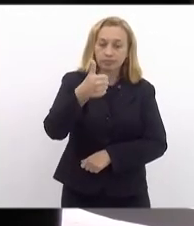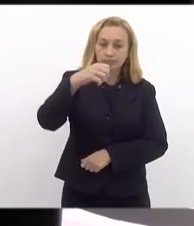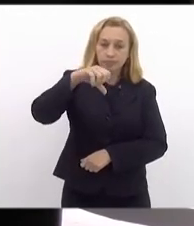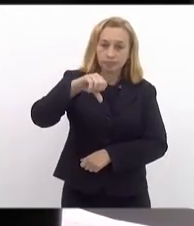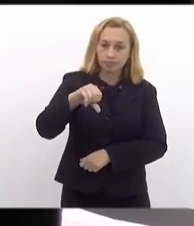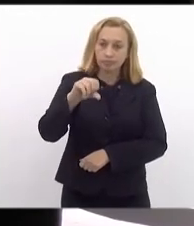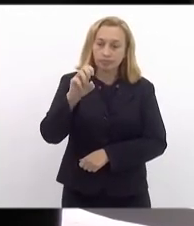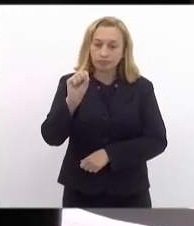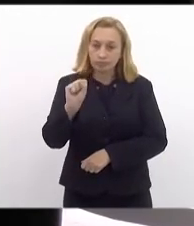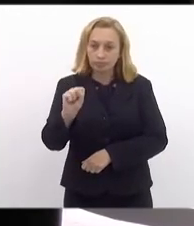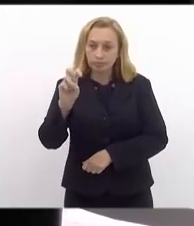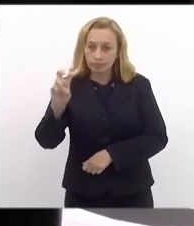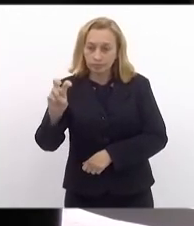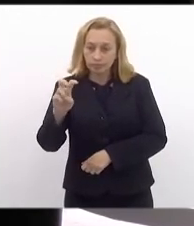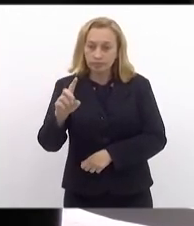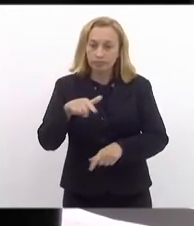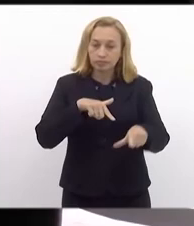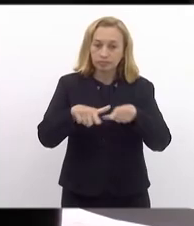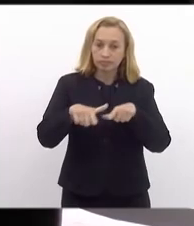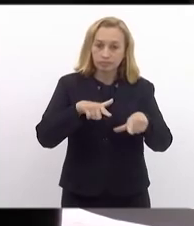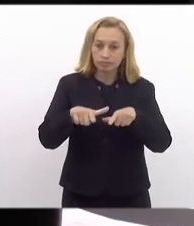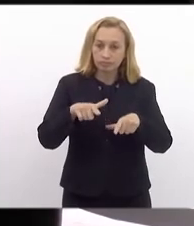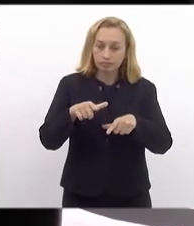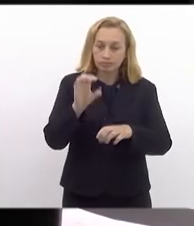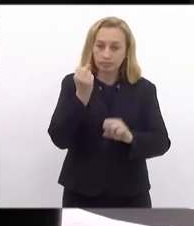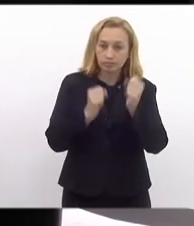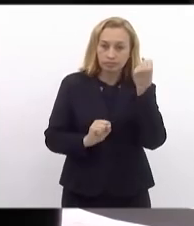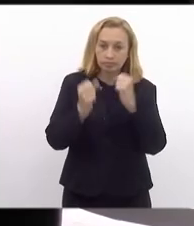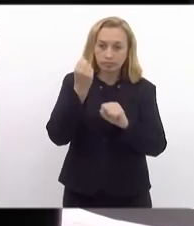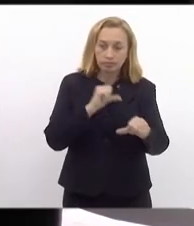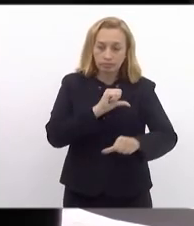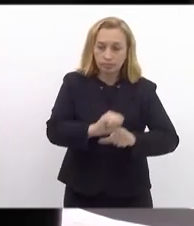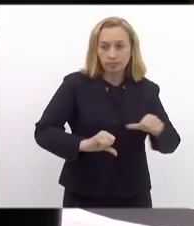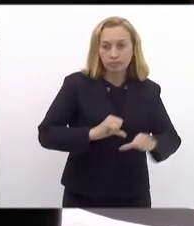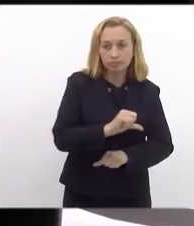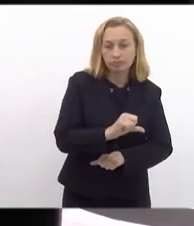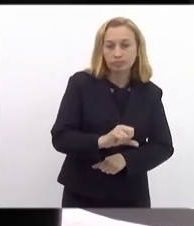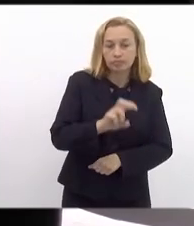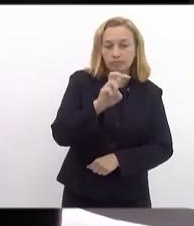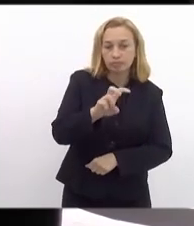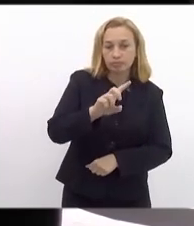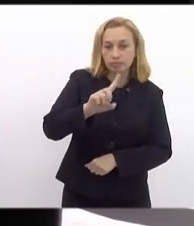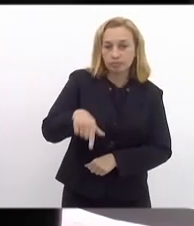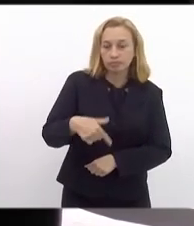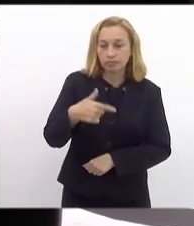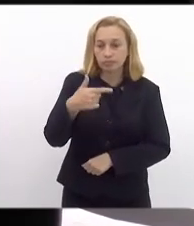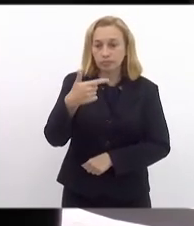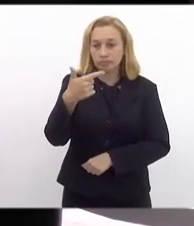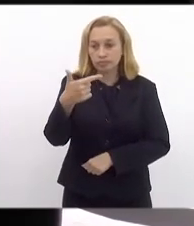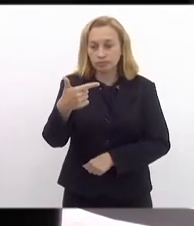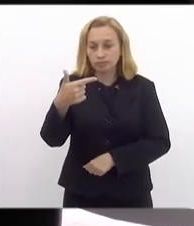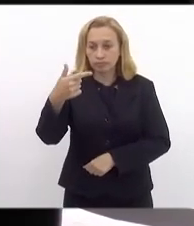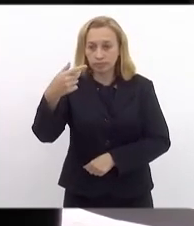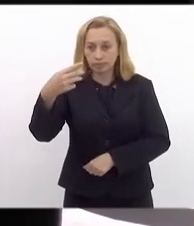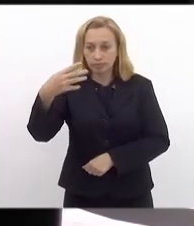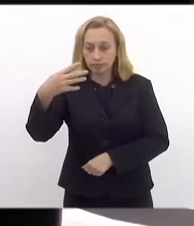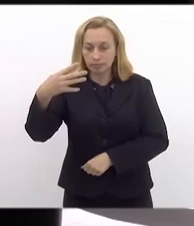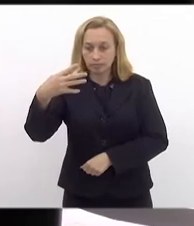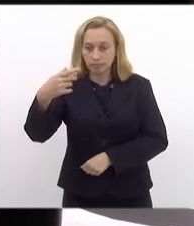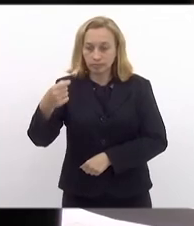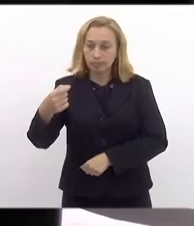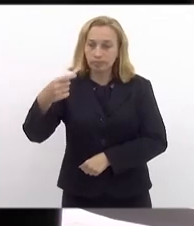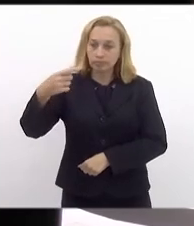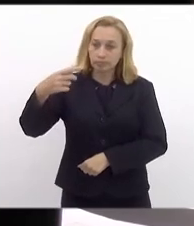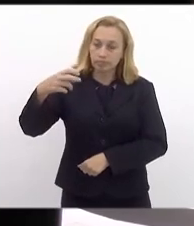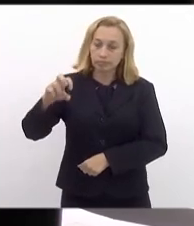1985 emprego na indústria de transformação 520 1334 Rio de